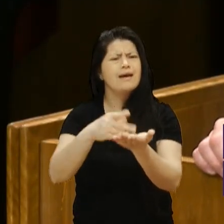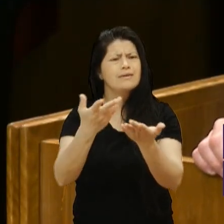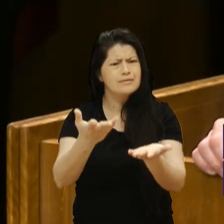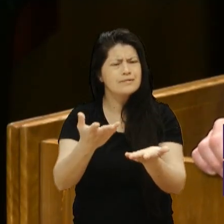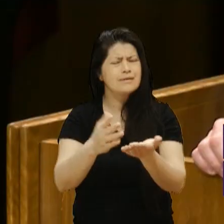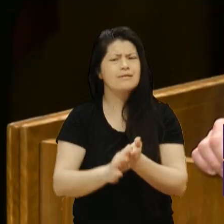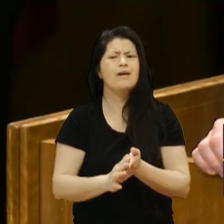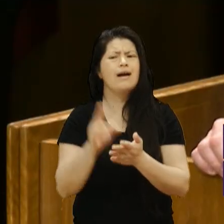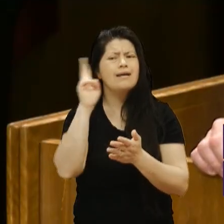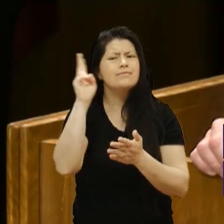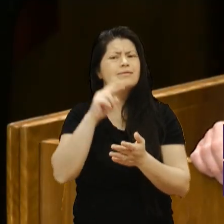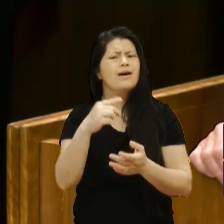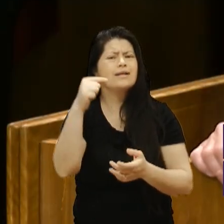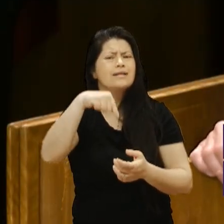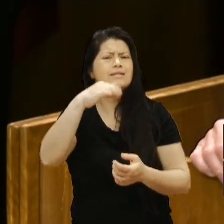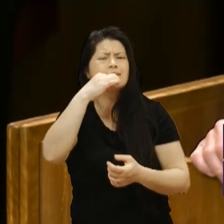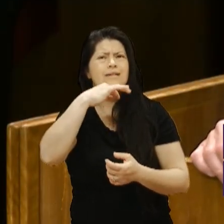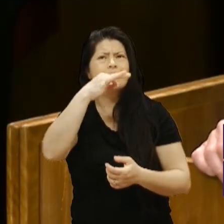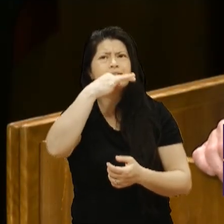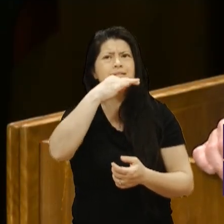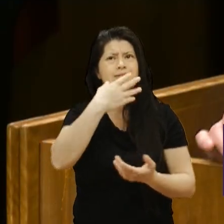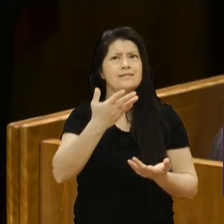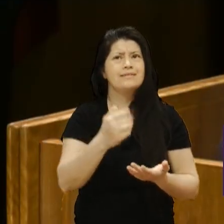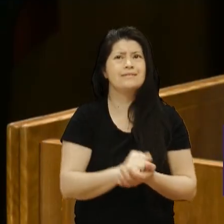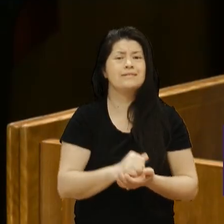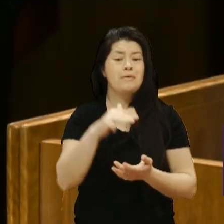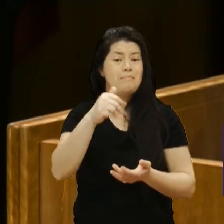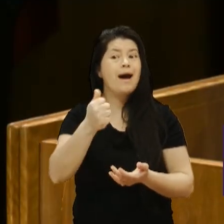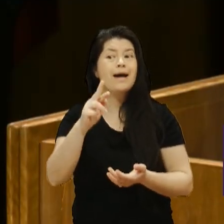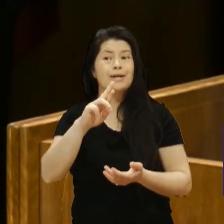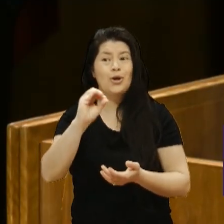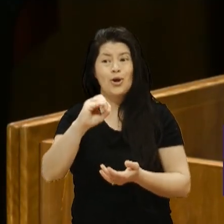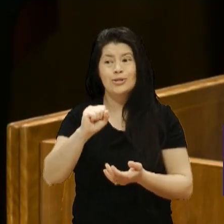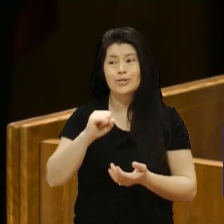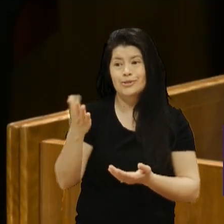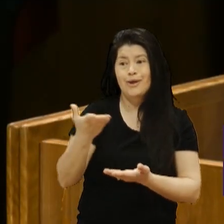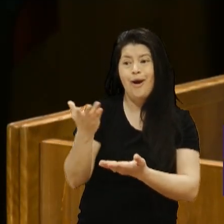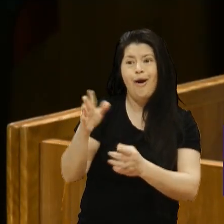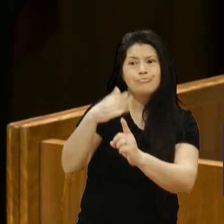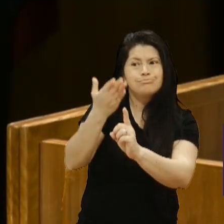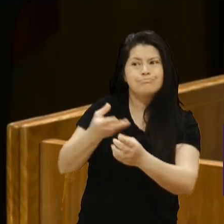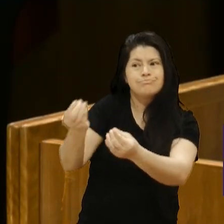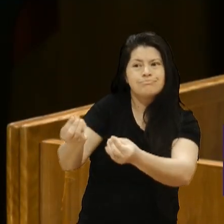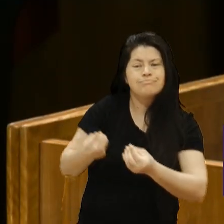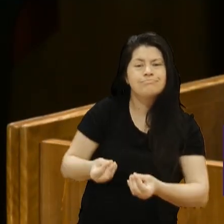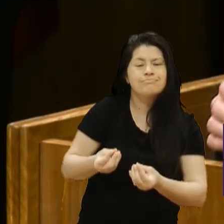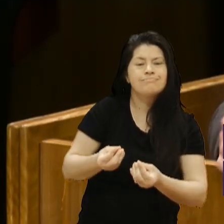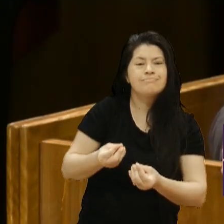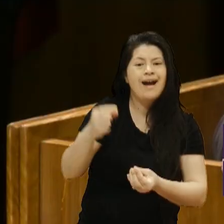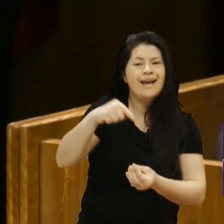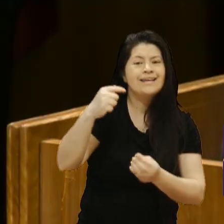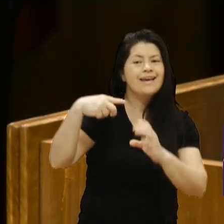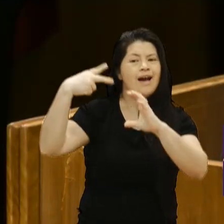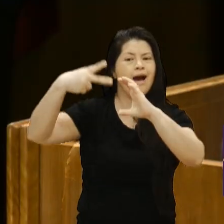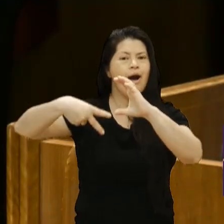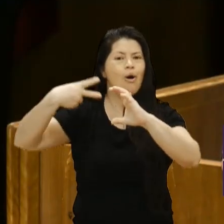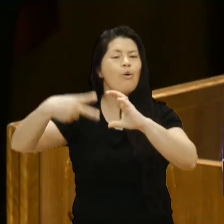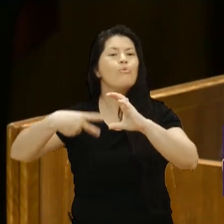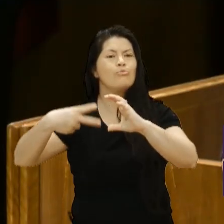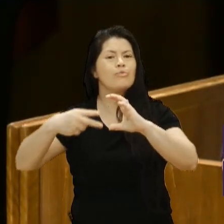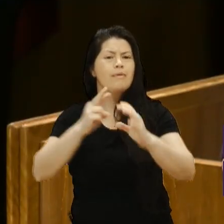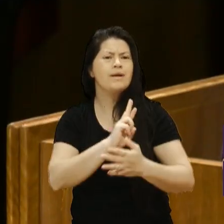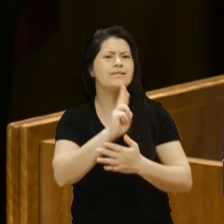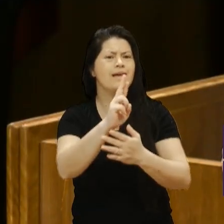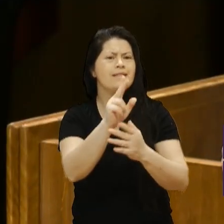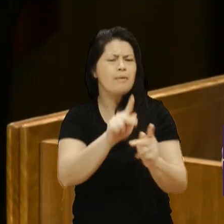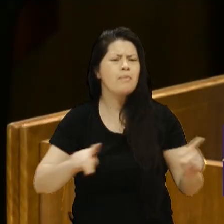né? Marcos, tu receber uma homenagem dessas na casa que representa a